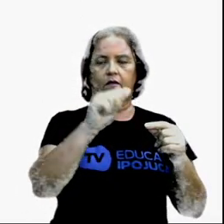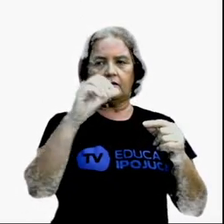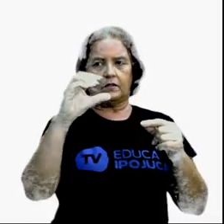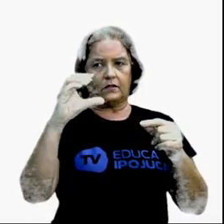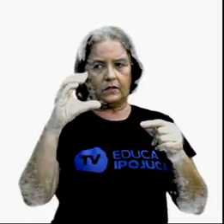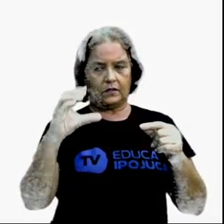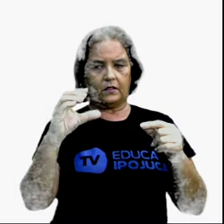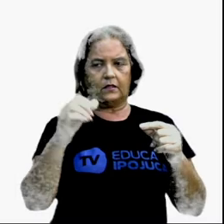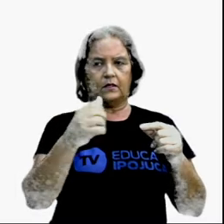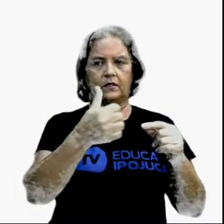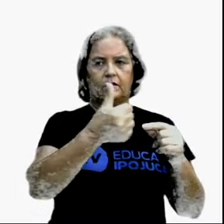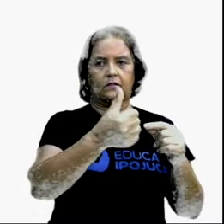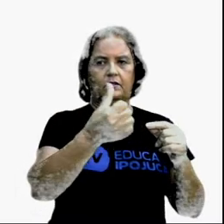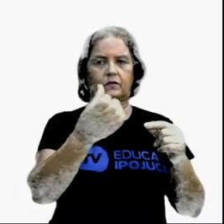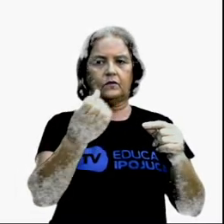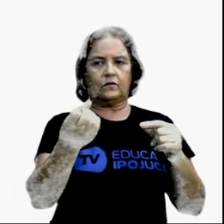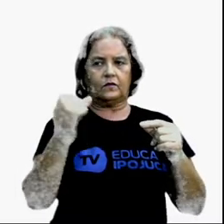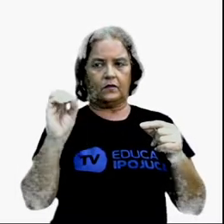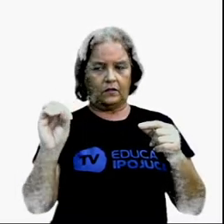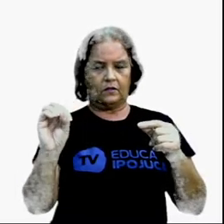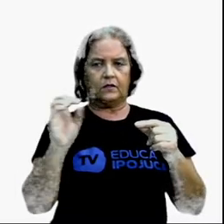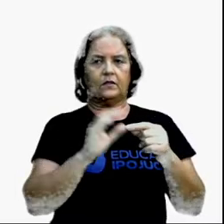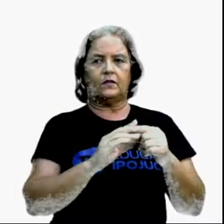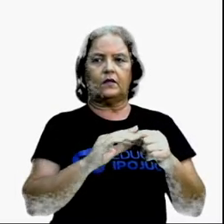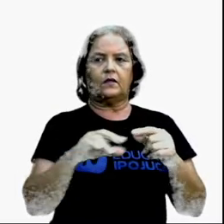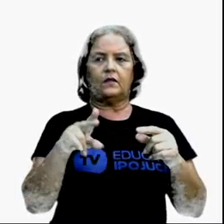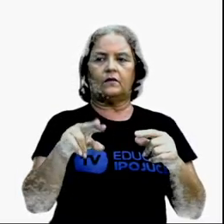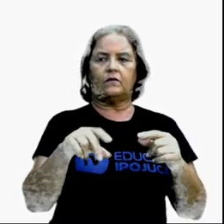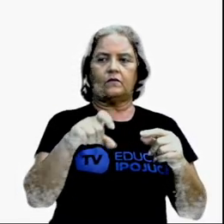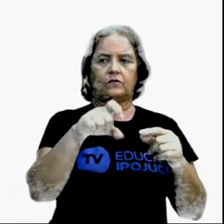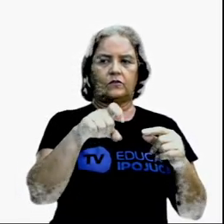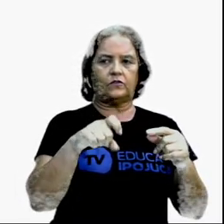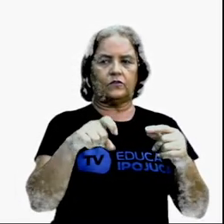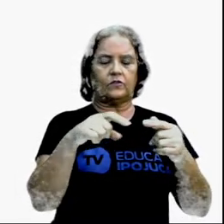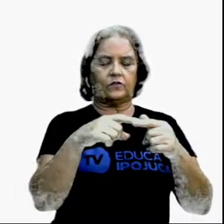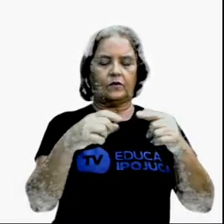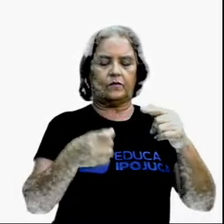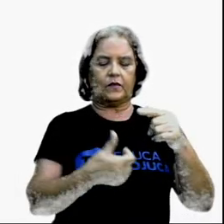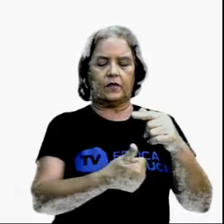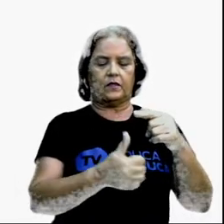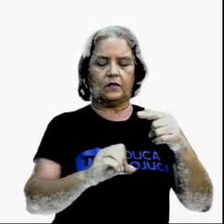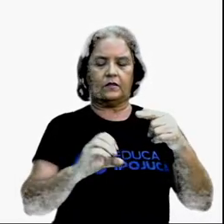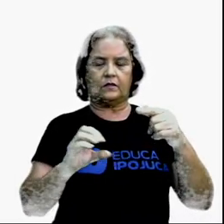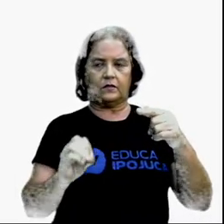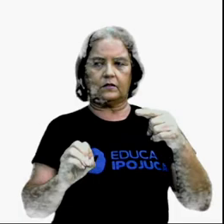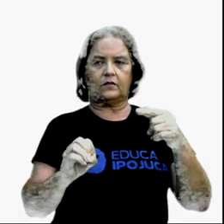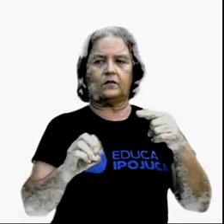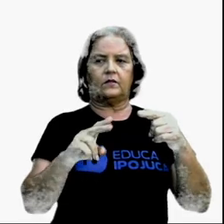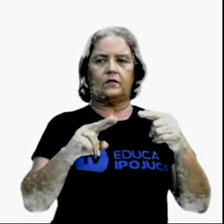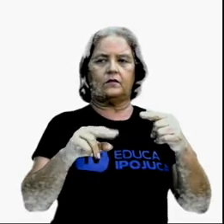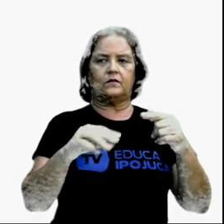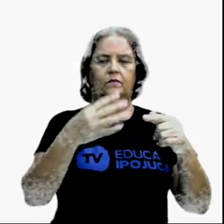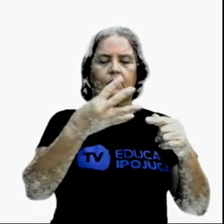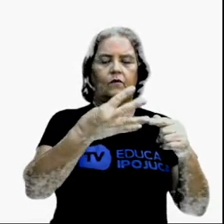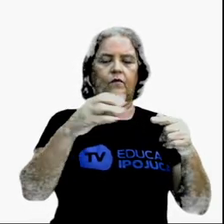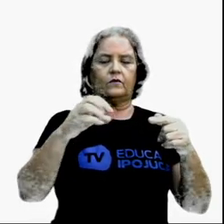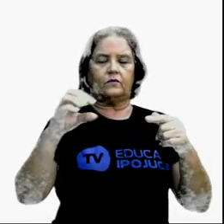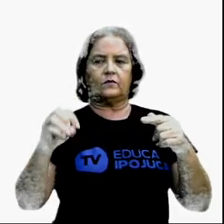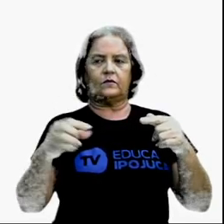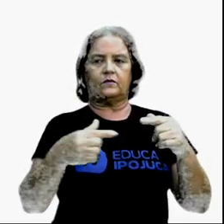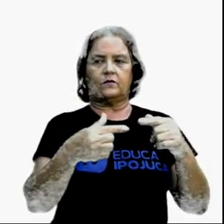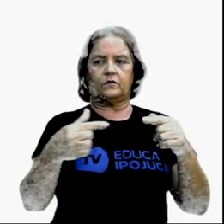armação aí? X está para 100, assim como 400 está para 160. Vamos